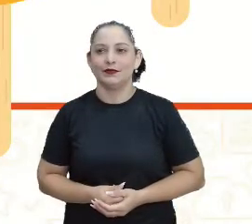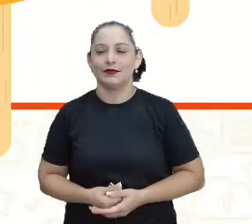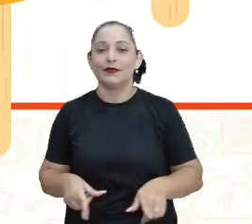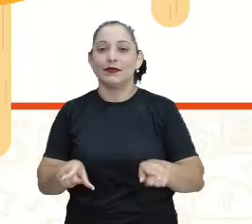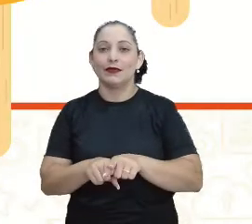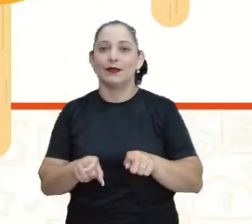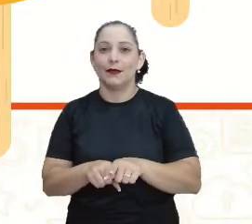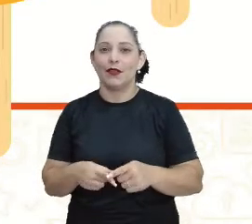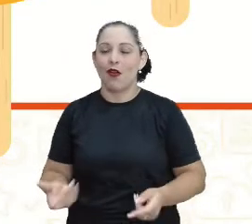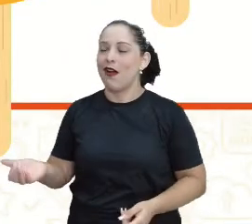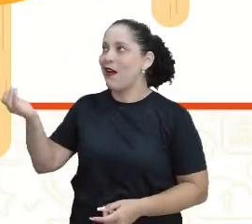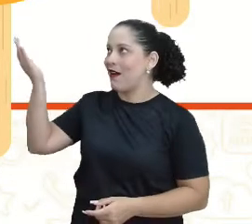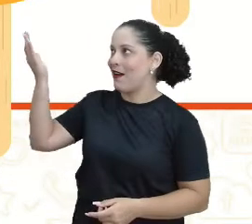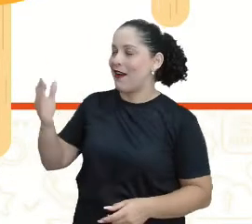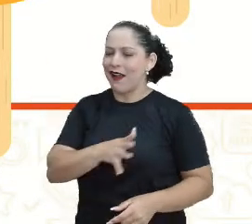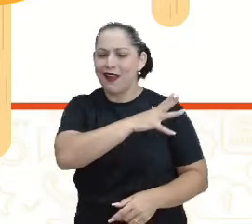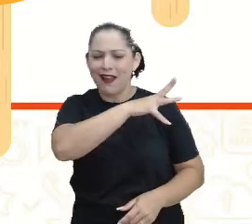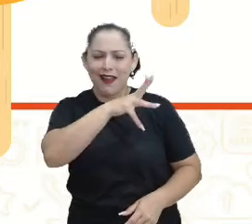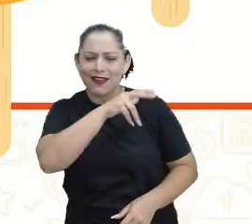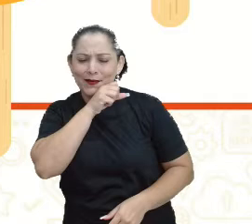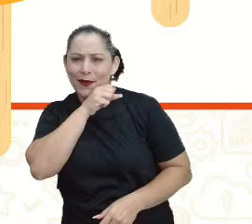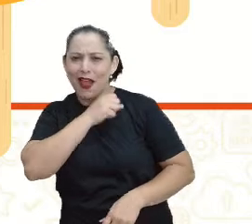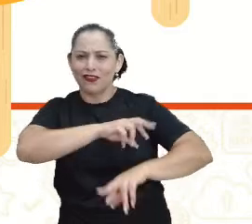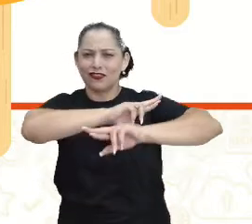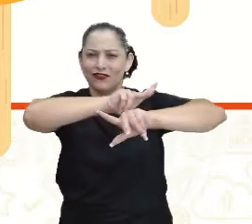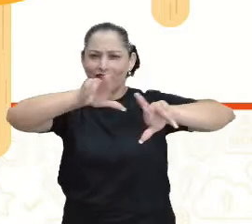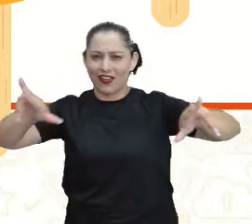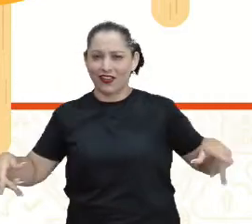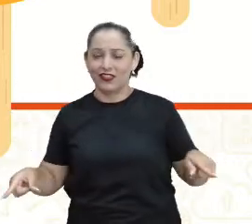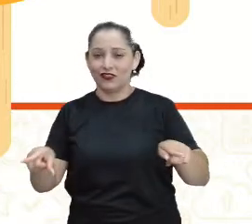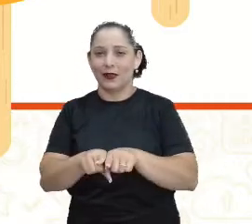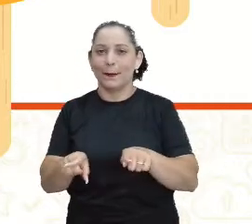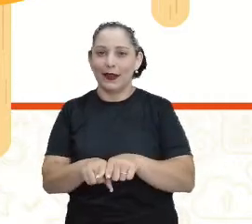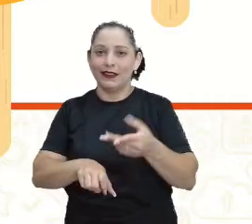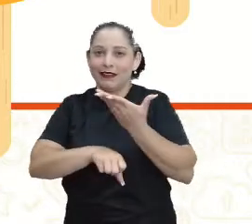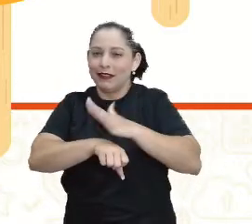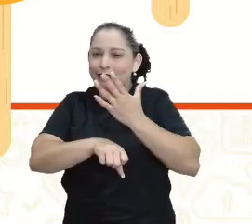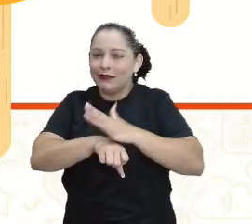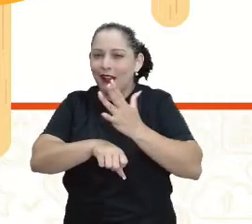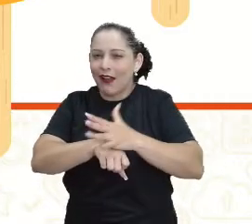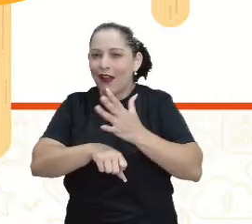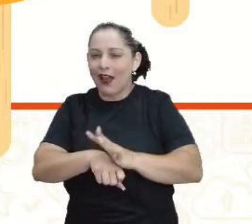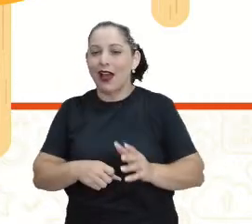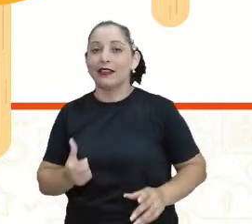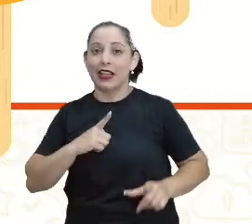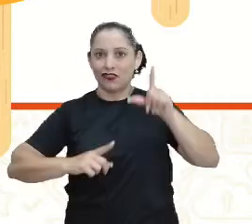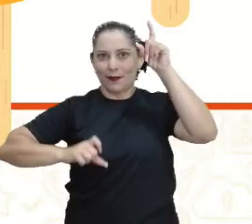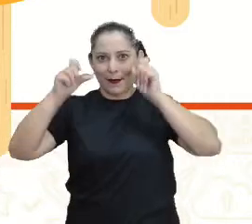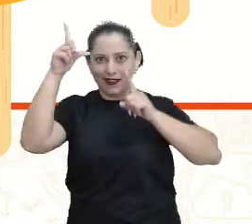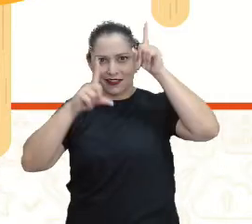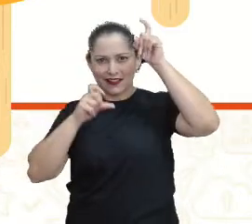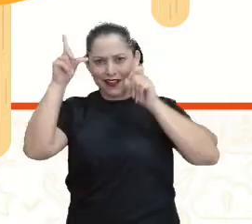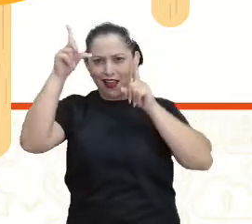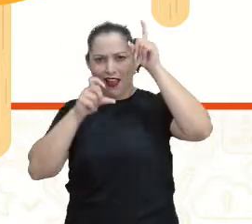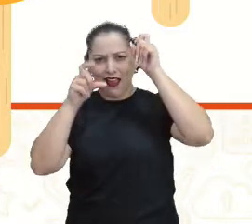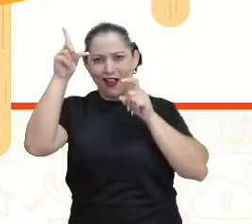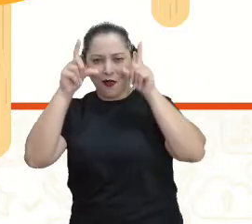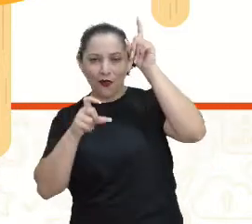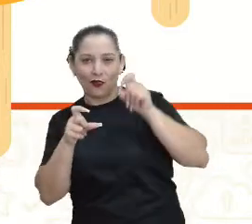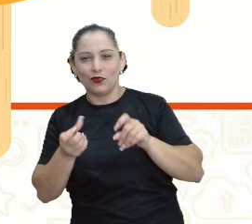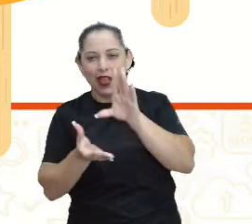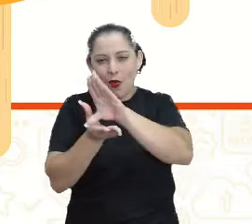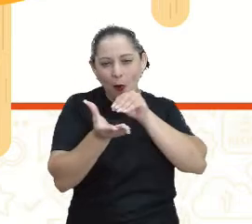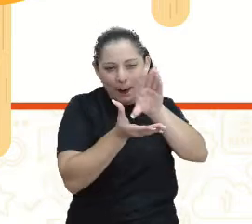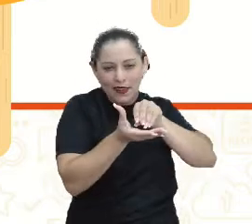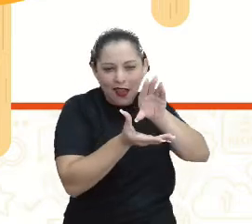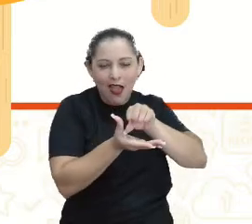Imitando os animais, né? É uma atividade sensorial, estimula a expressão, obviamente, gesto, imitação.